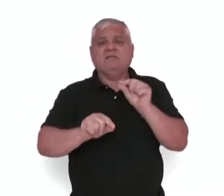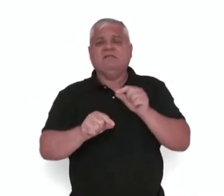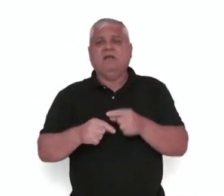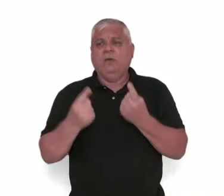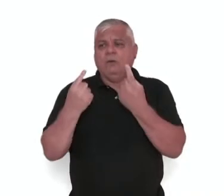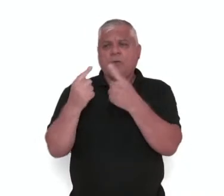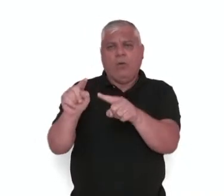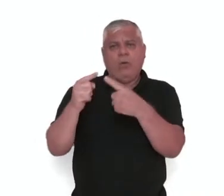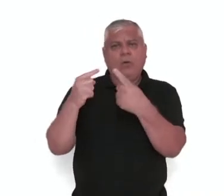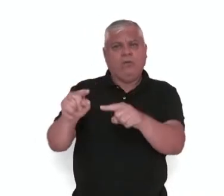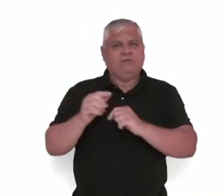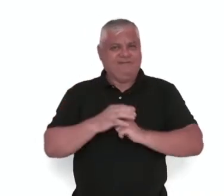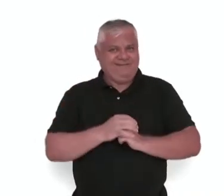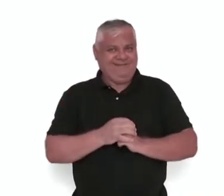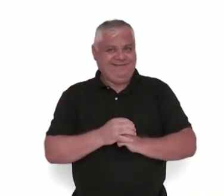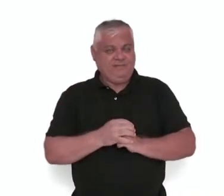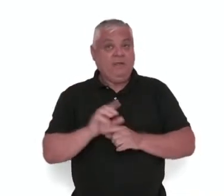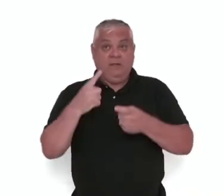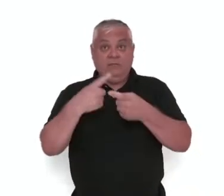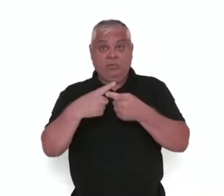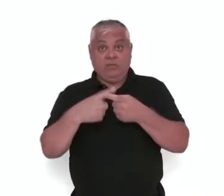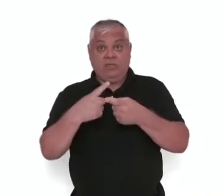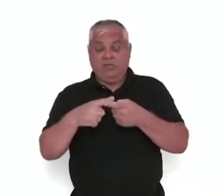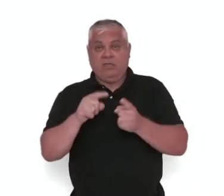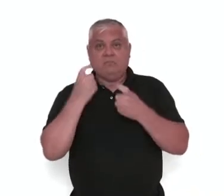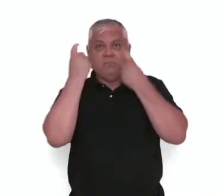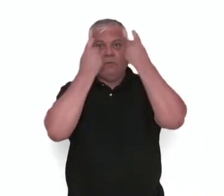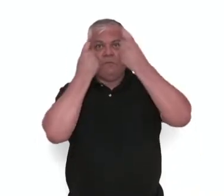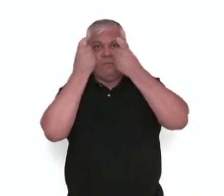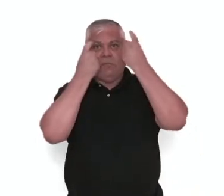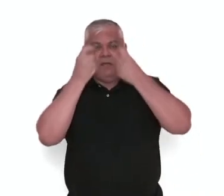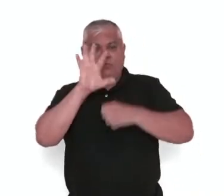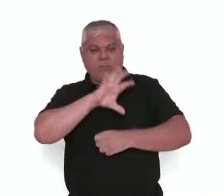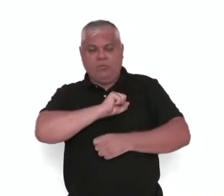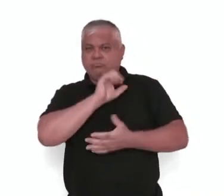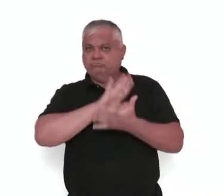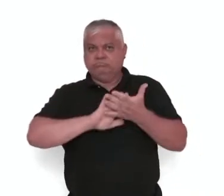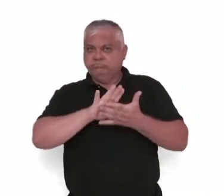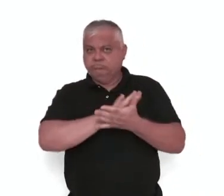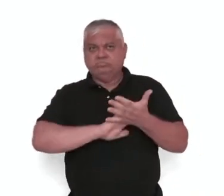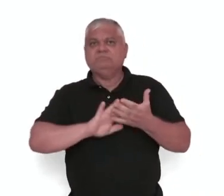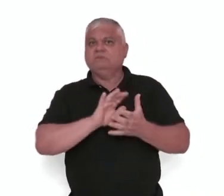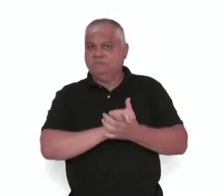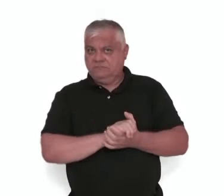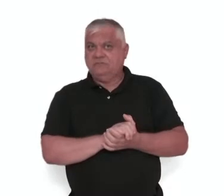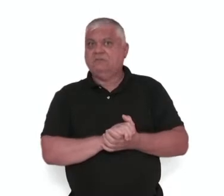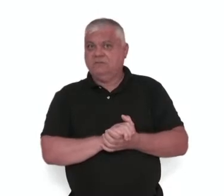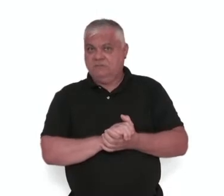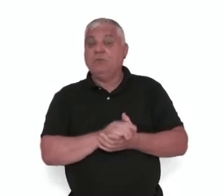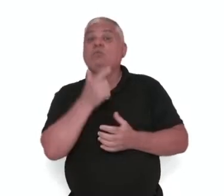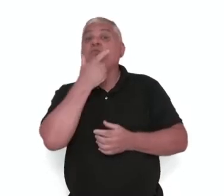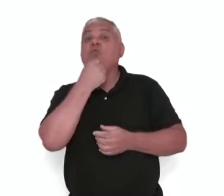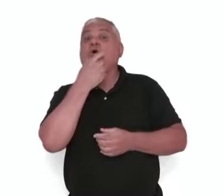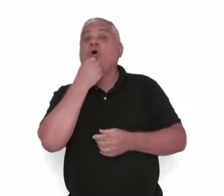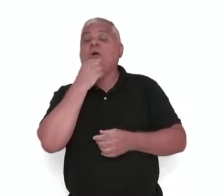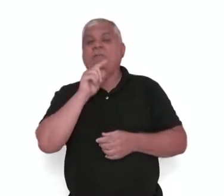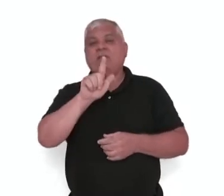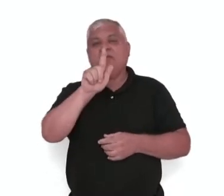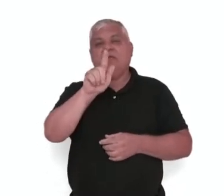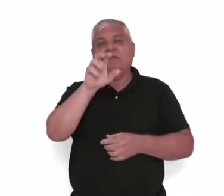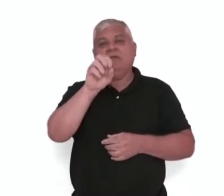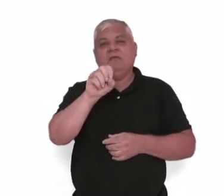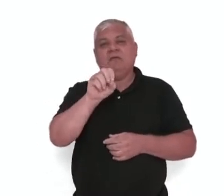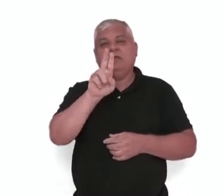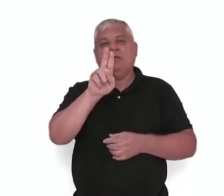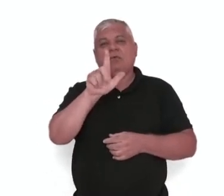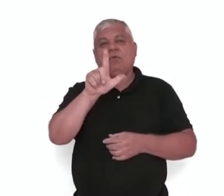ao fazer poético, que não traz essa preocupação. O poema de Goulart, que é um autor modernista, não